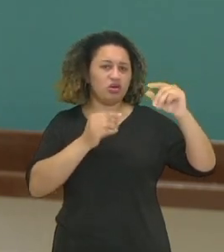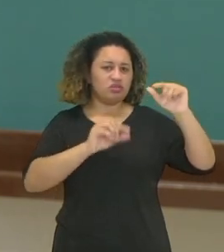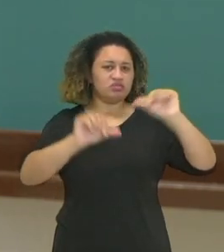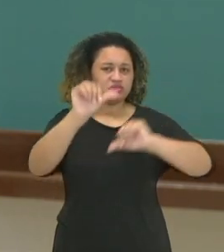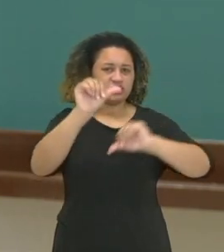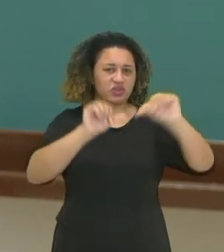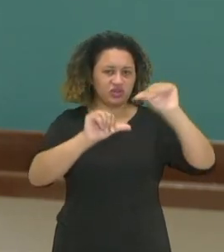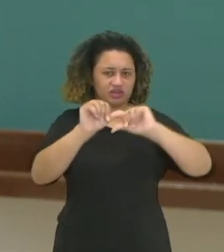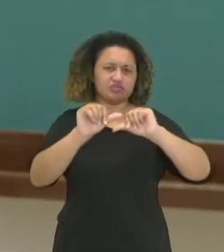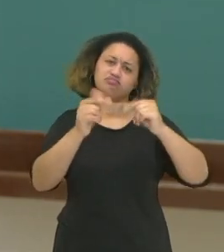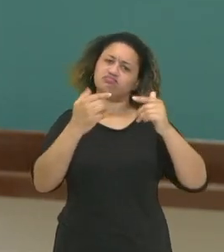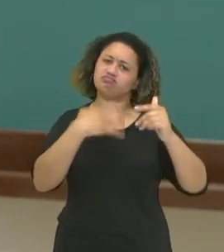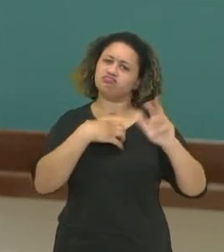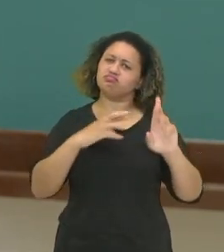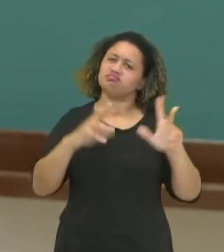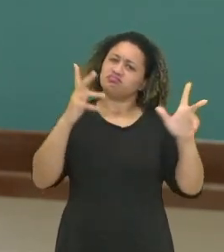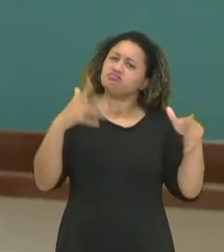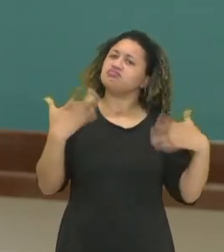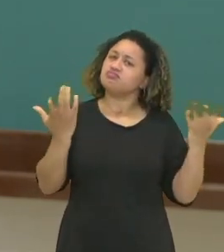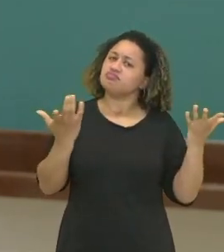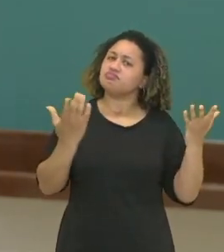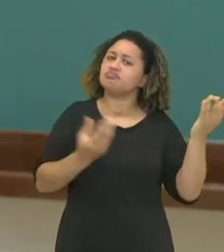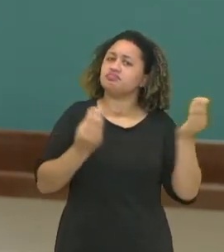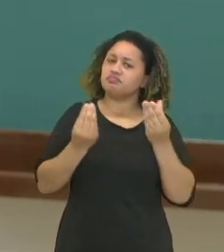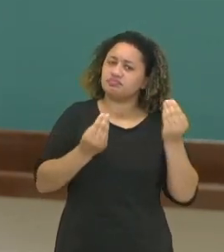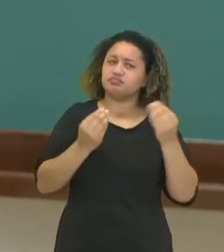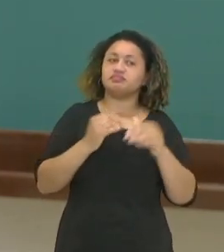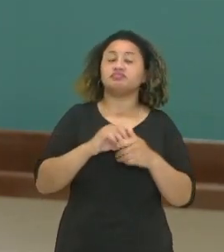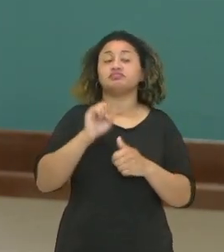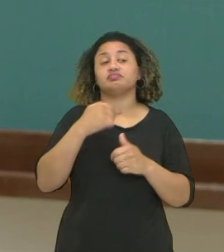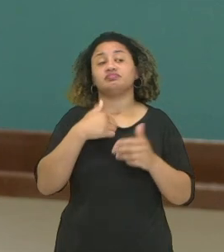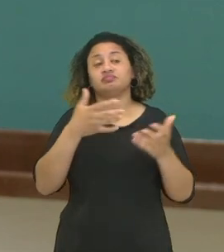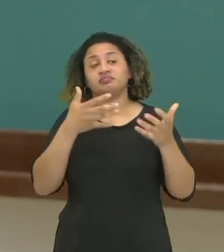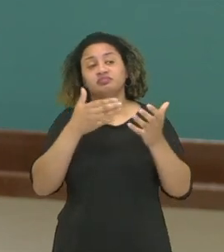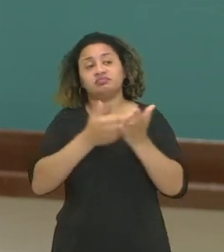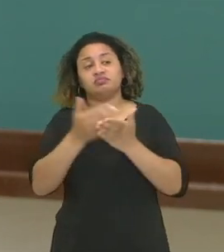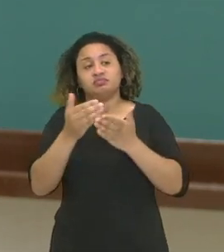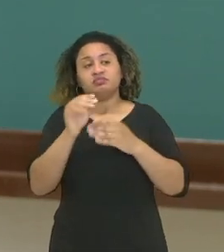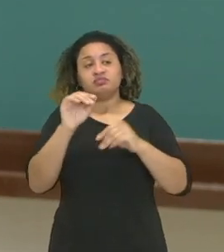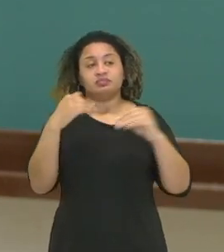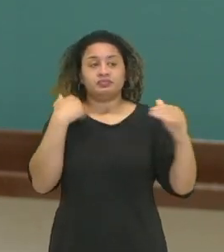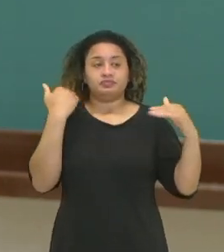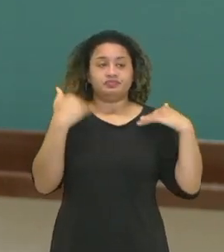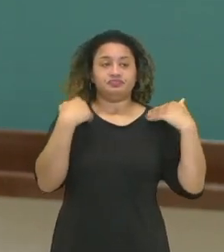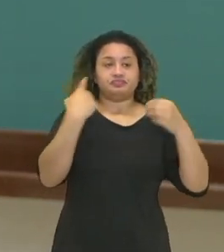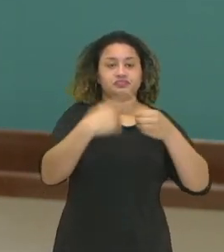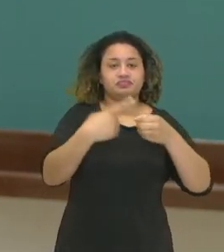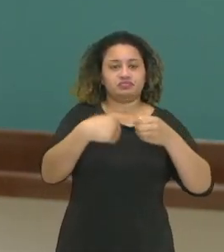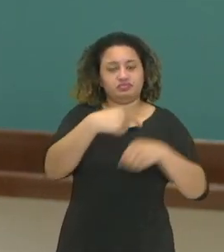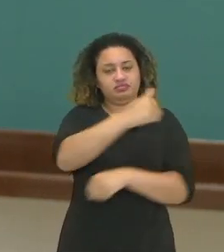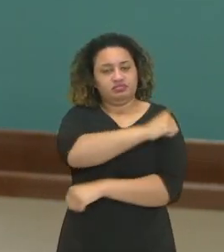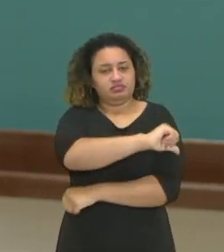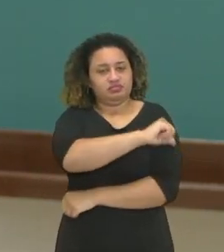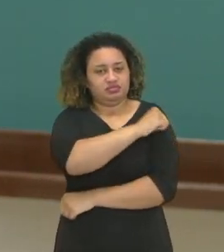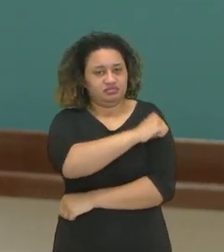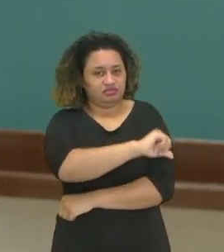outra conotação? Se eu quisesse começar, por exemplo, um passeio pela cidade do Rio de